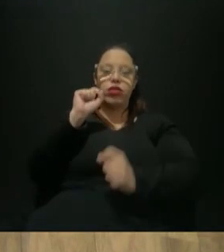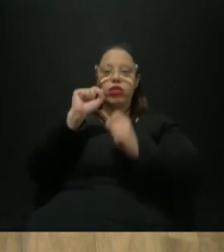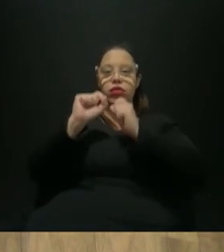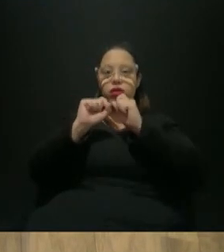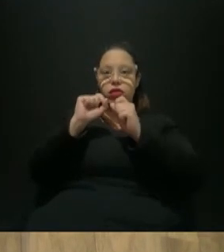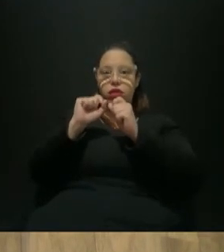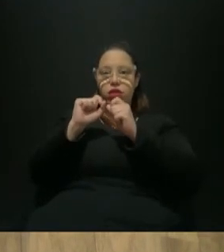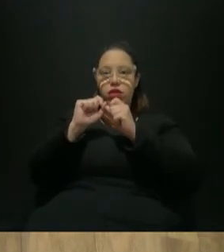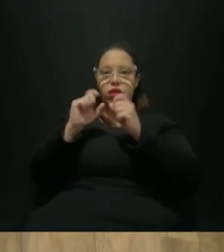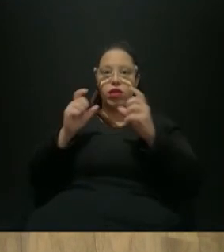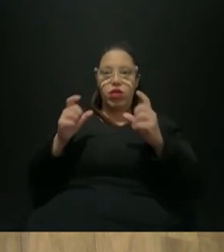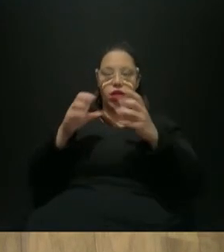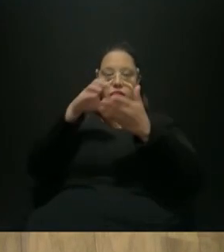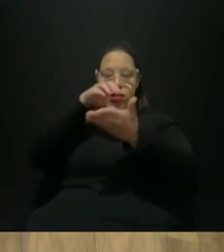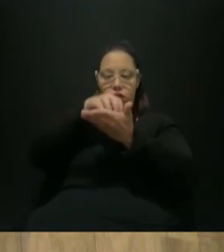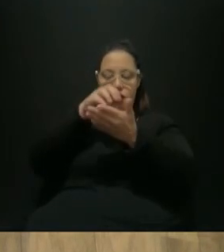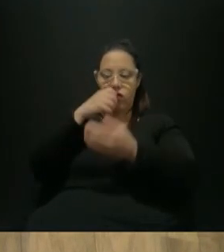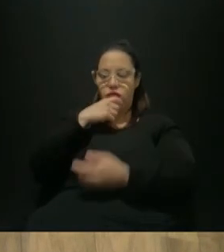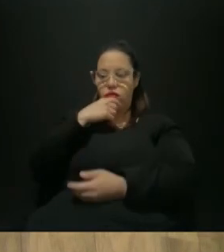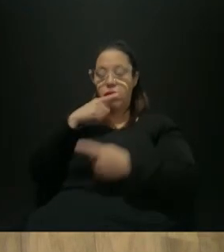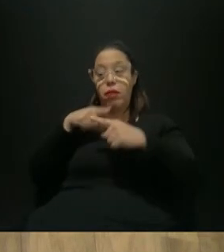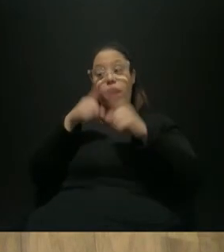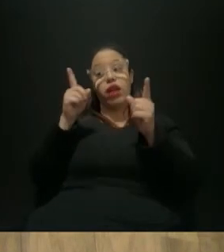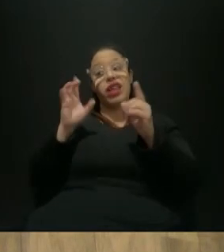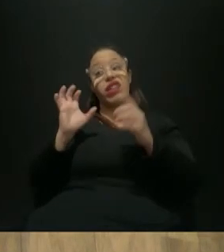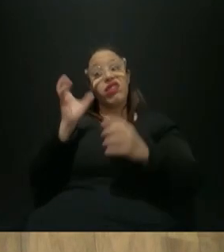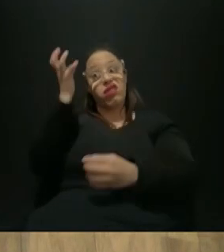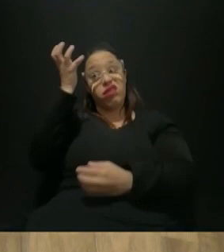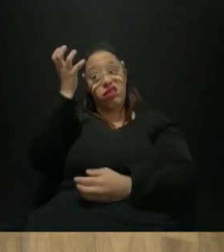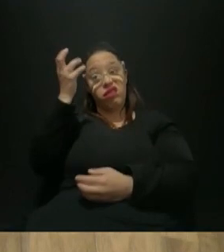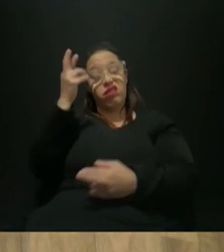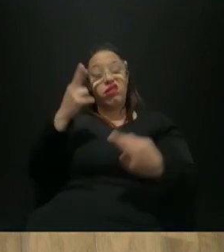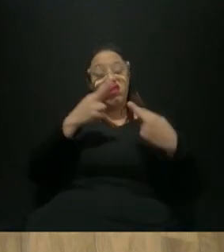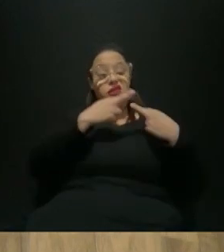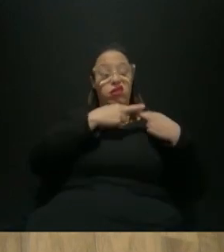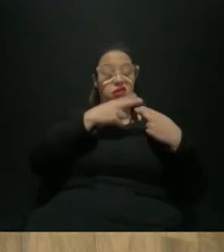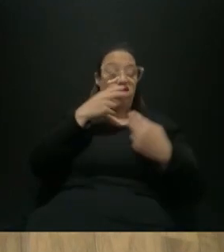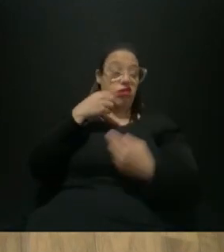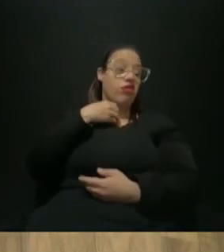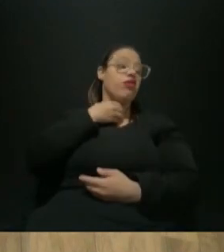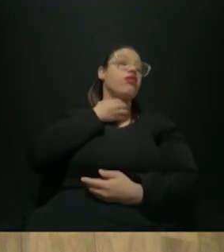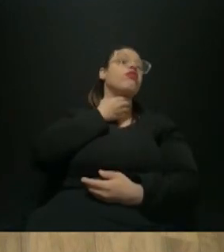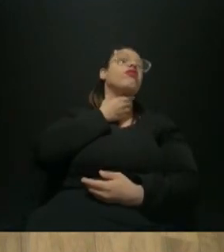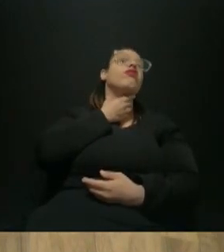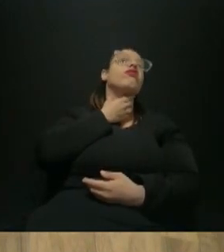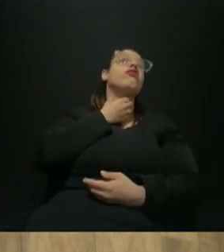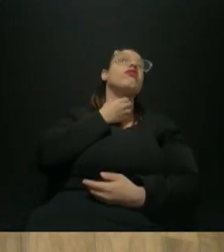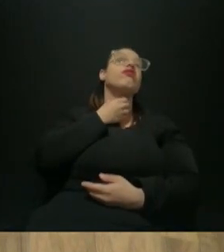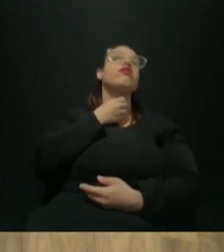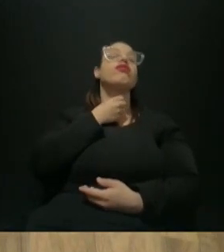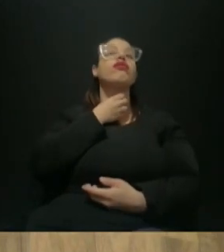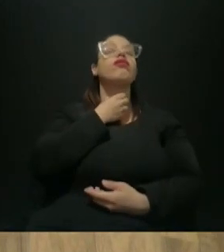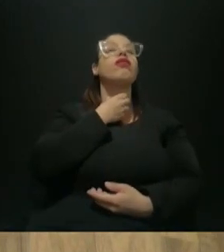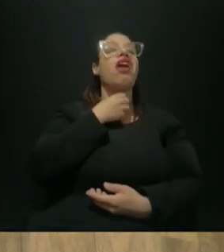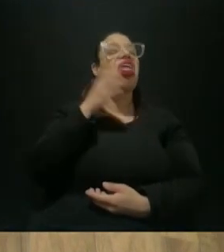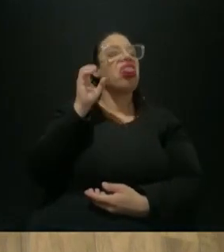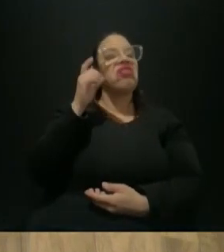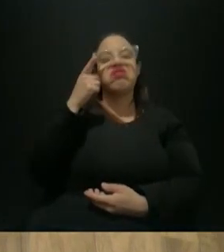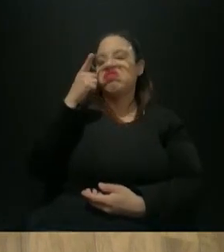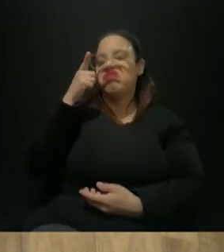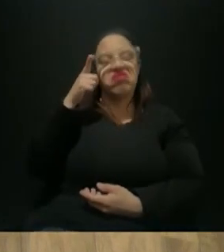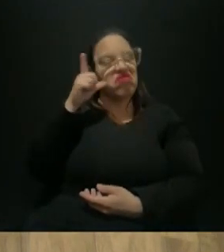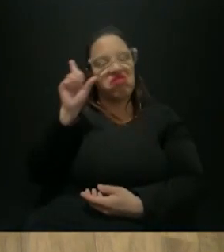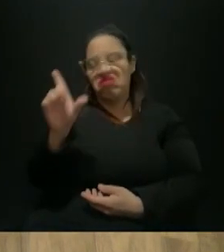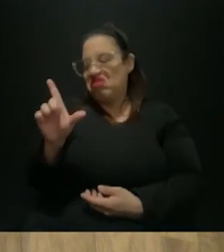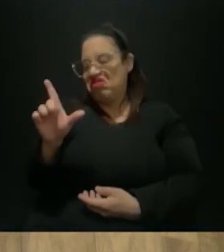né? Mas infelizmente acaba sendo a maior responsabilidade dessa mãe, ela não consegue exercer essa